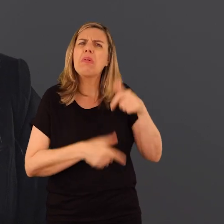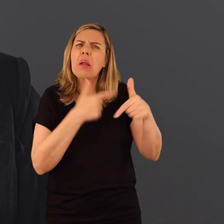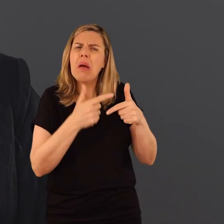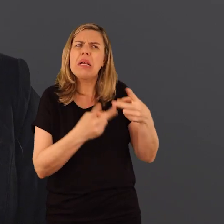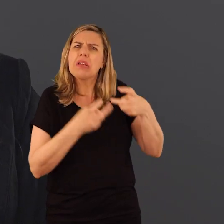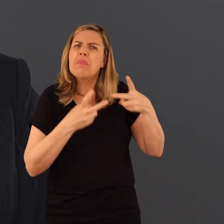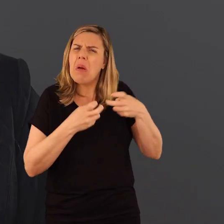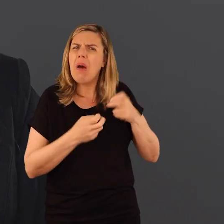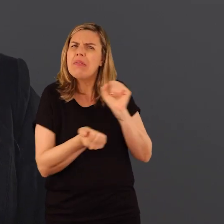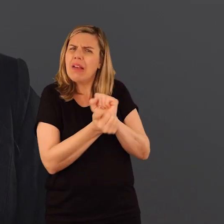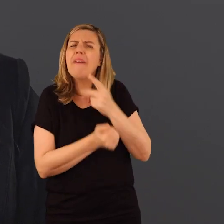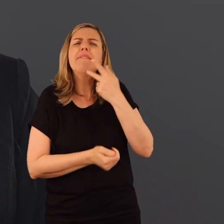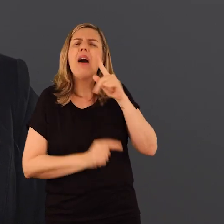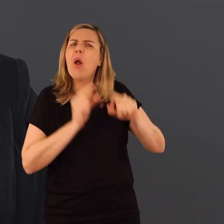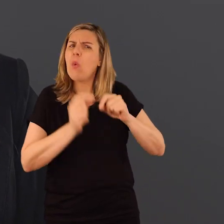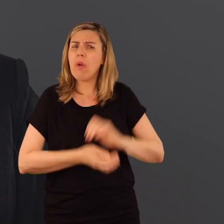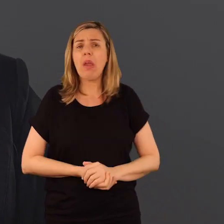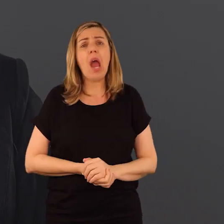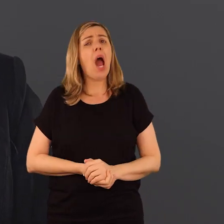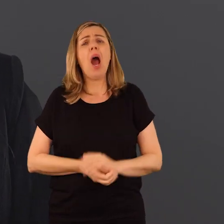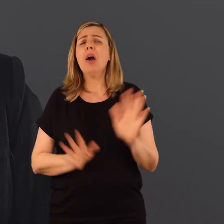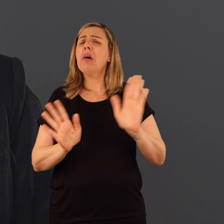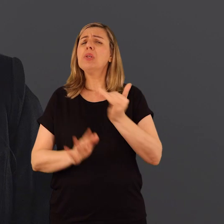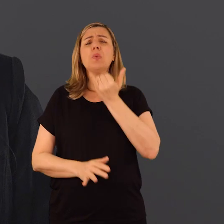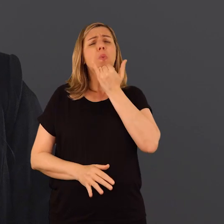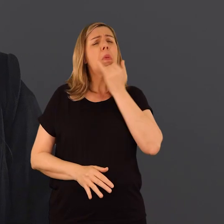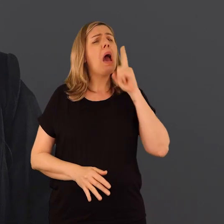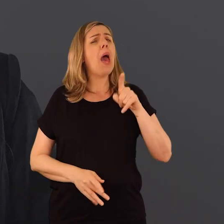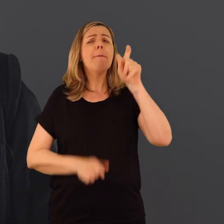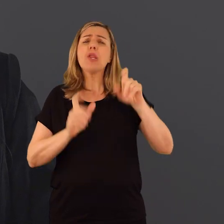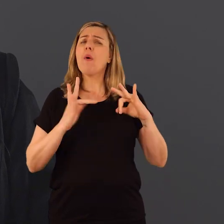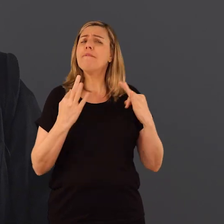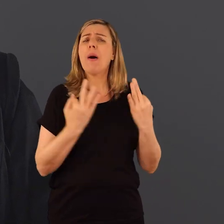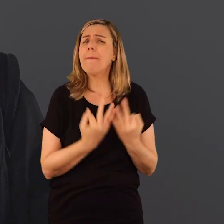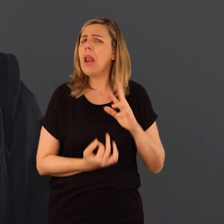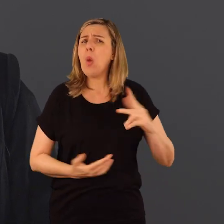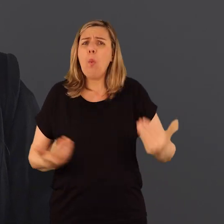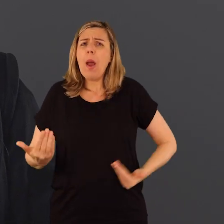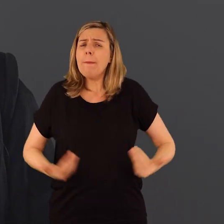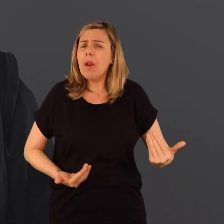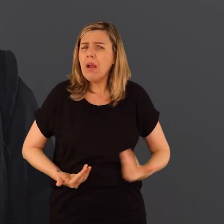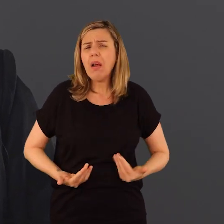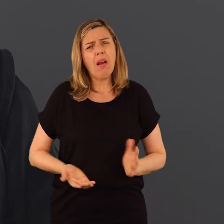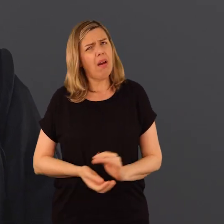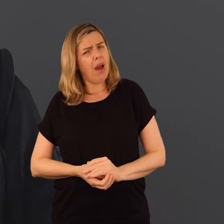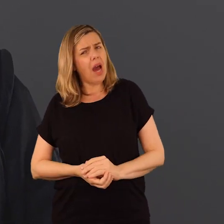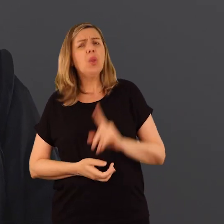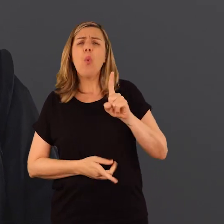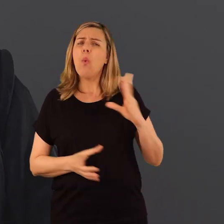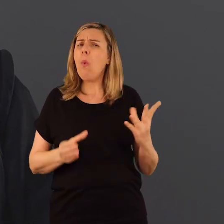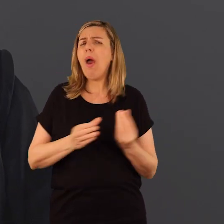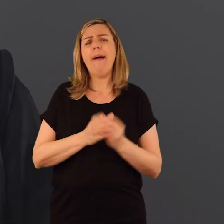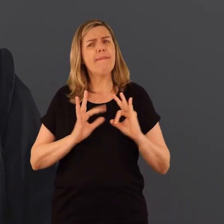escrava, o que eles nos falam é que se tratam de pessoas da família, que não são empregados da família, mas são